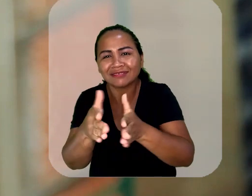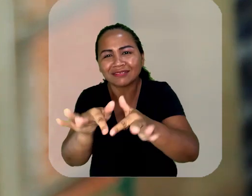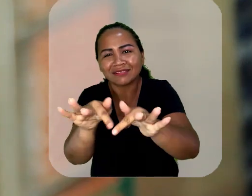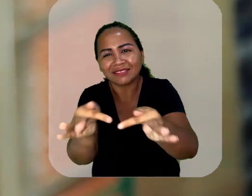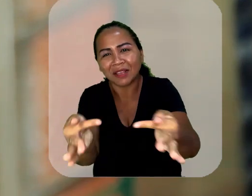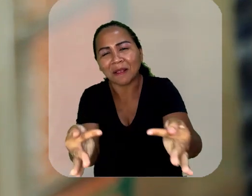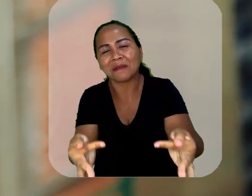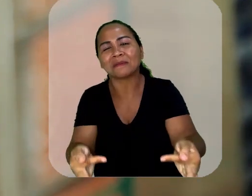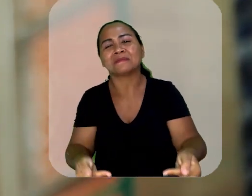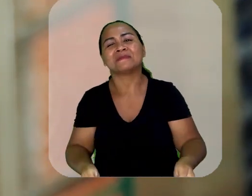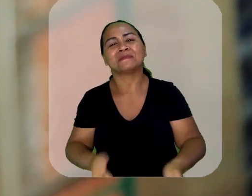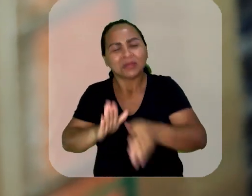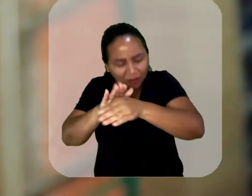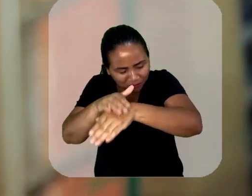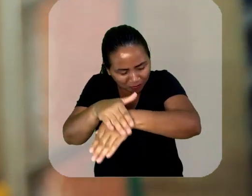humildes.